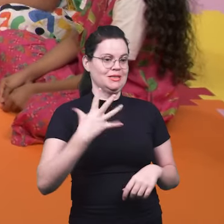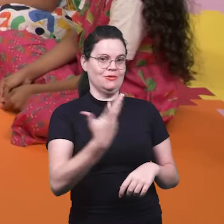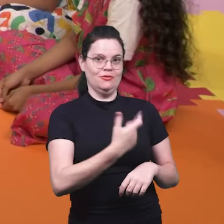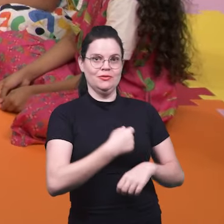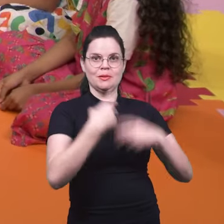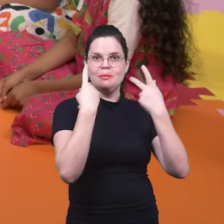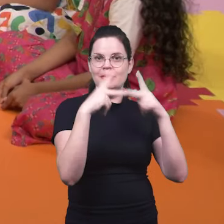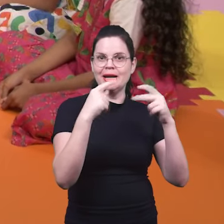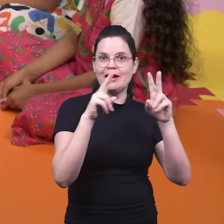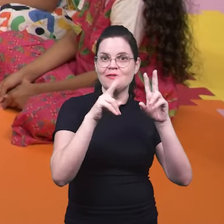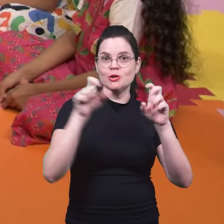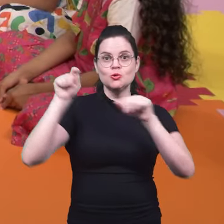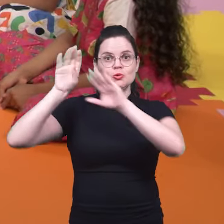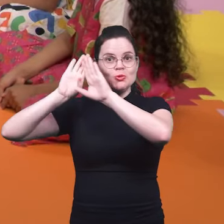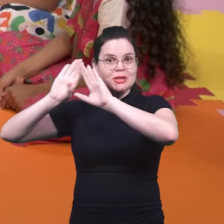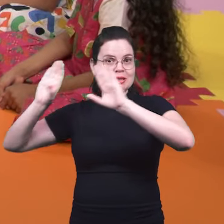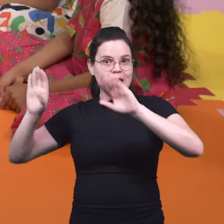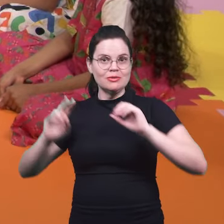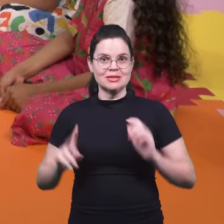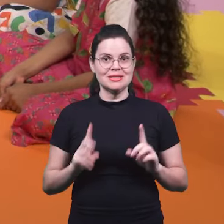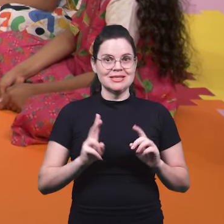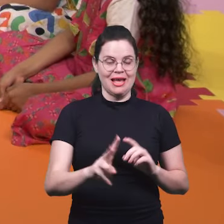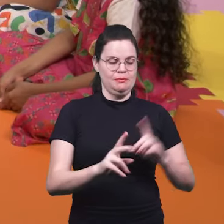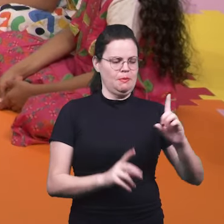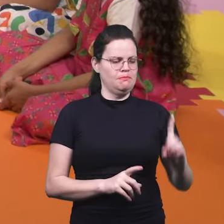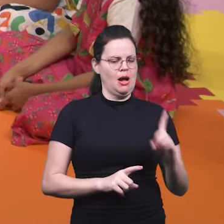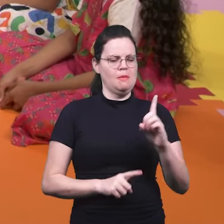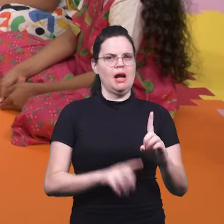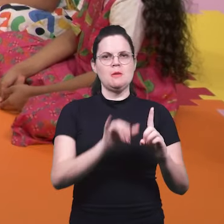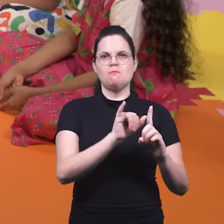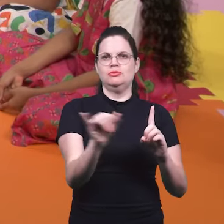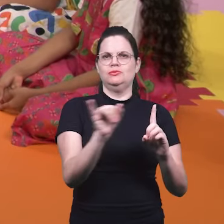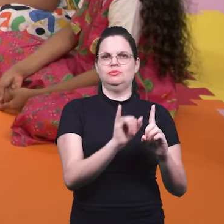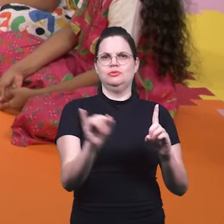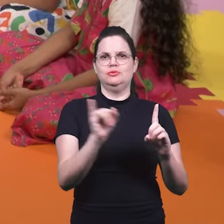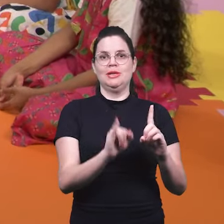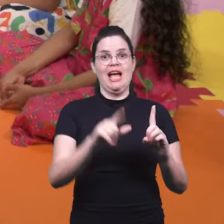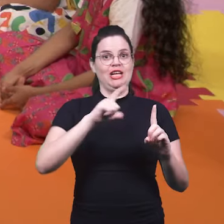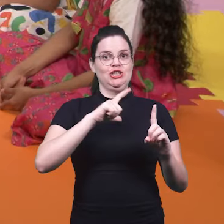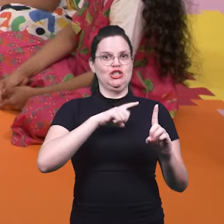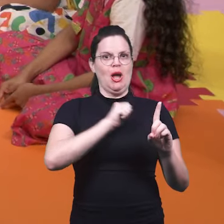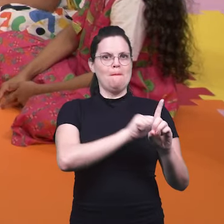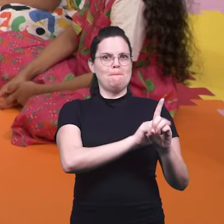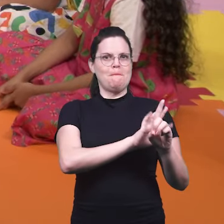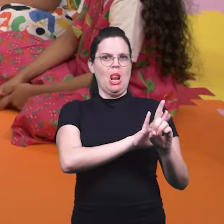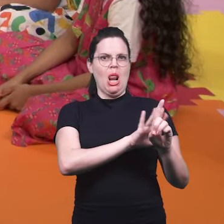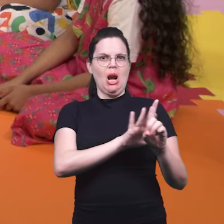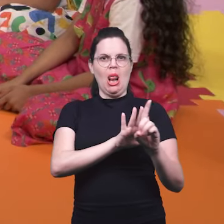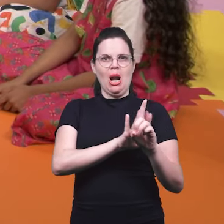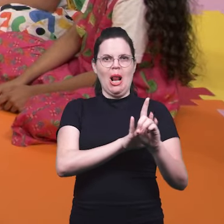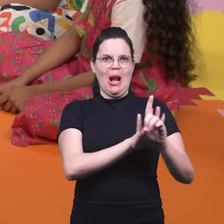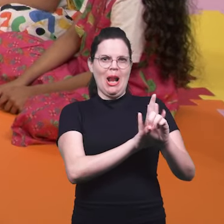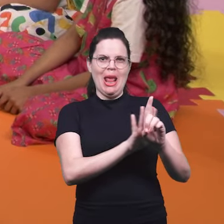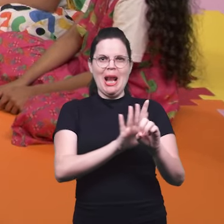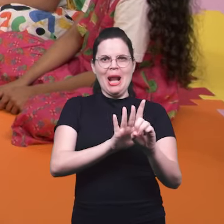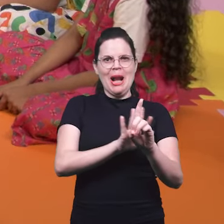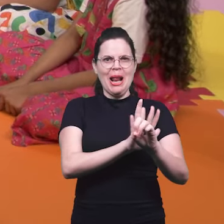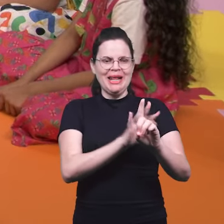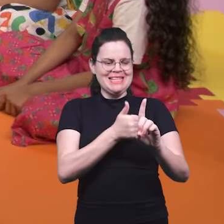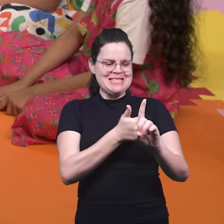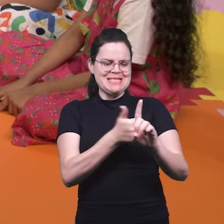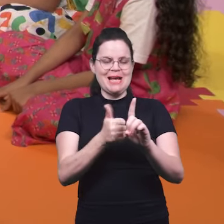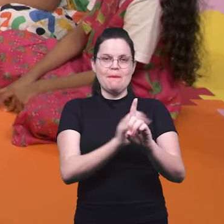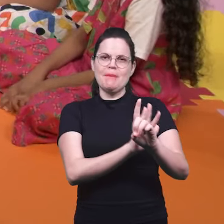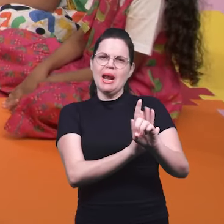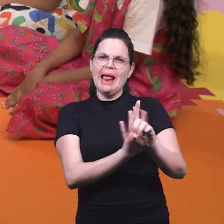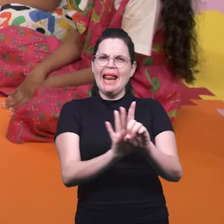pregava sobre as coisas do reino e por onde Jesus passava uma multidão de pessoas seguiam